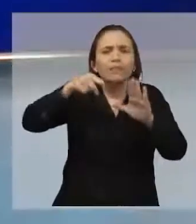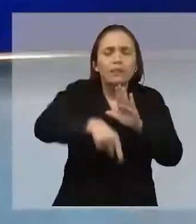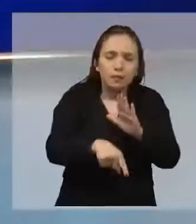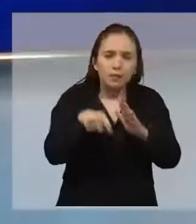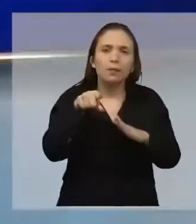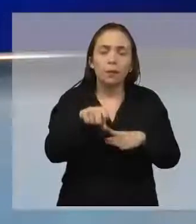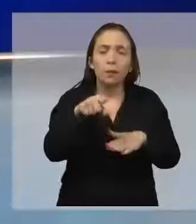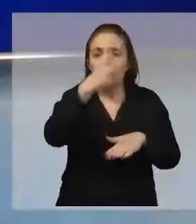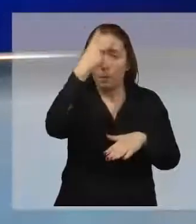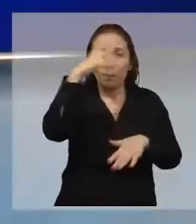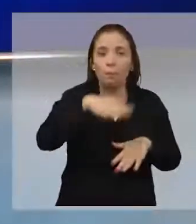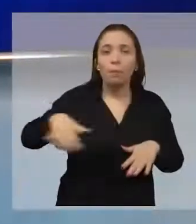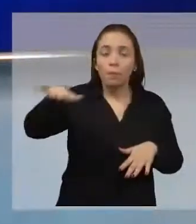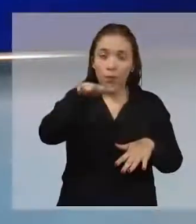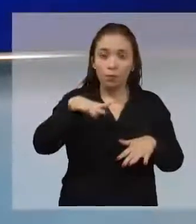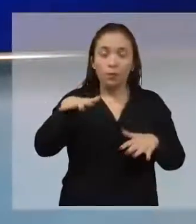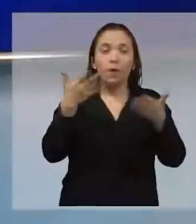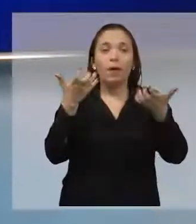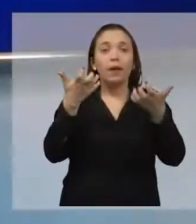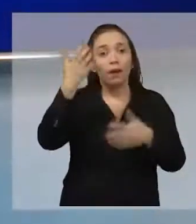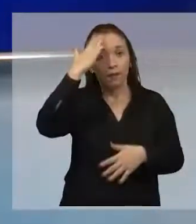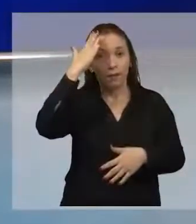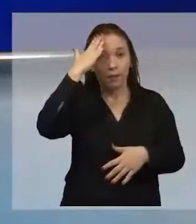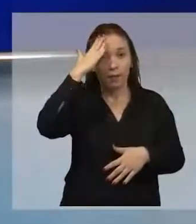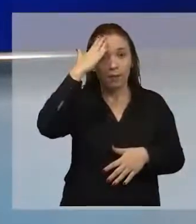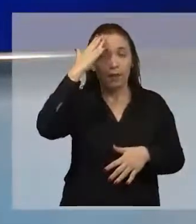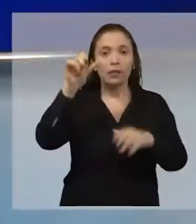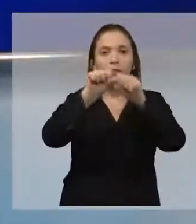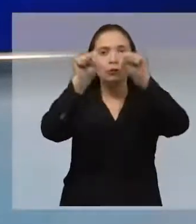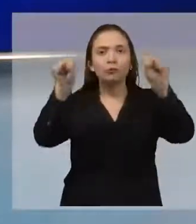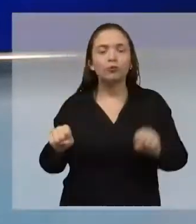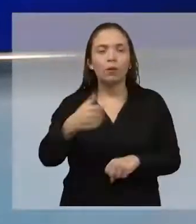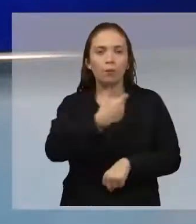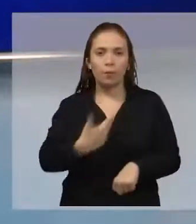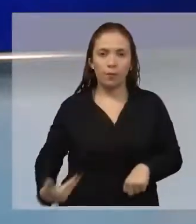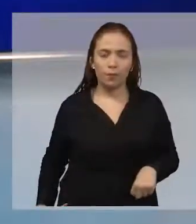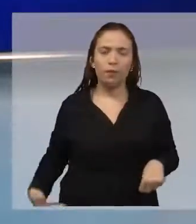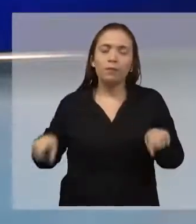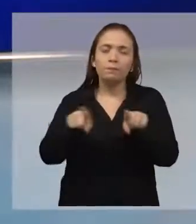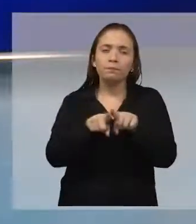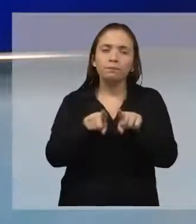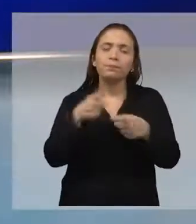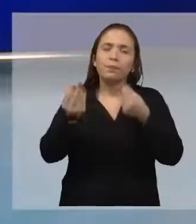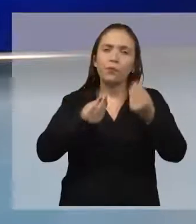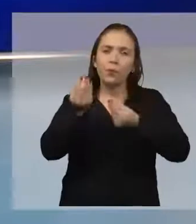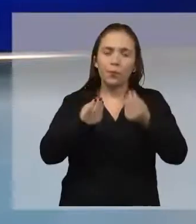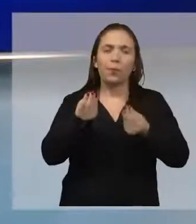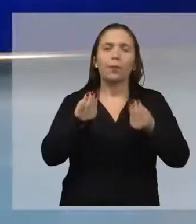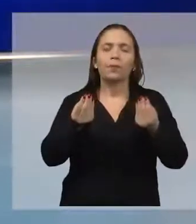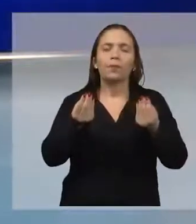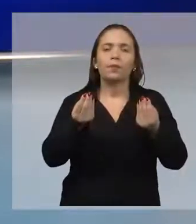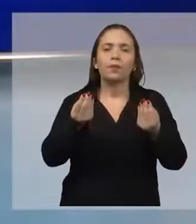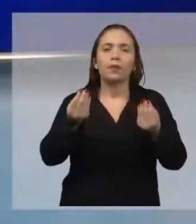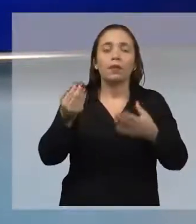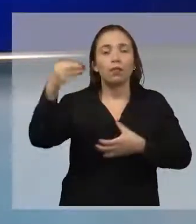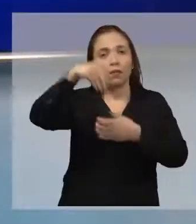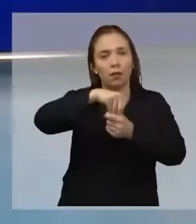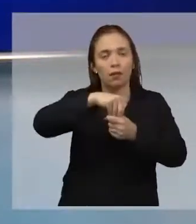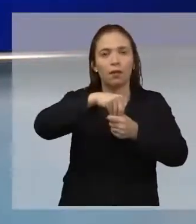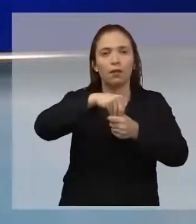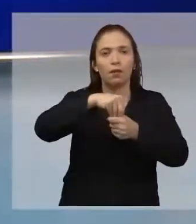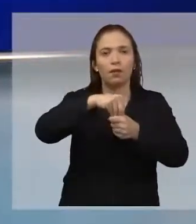para aquele que se propõe entender o sistema de governo e a forma como se exercita dentro